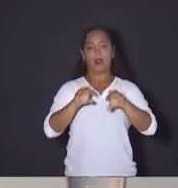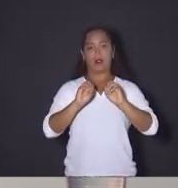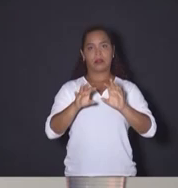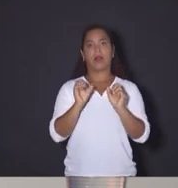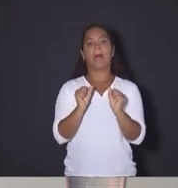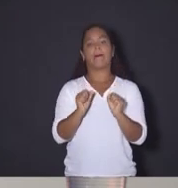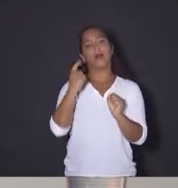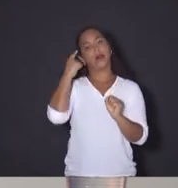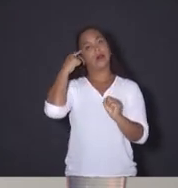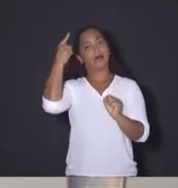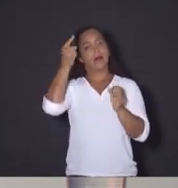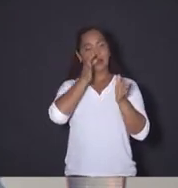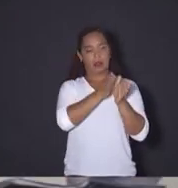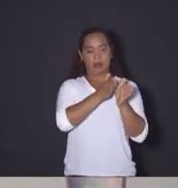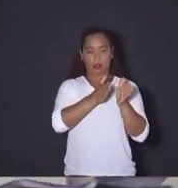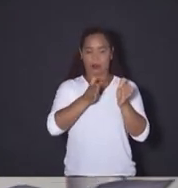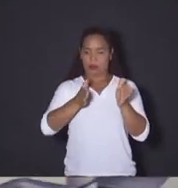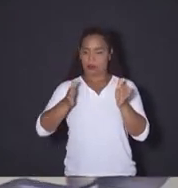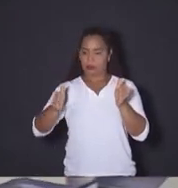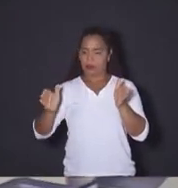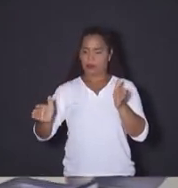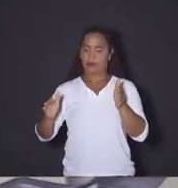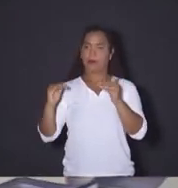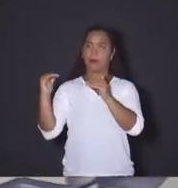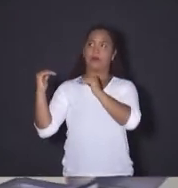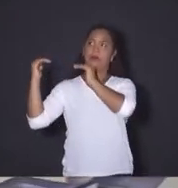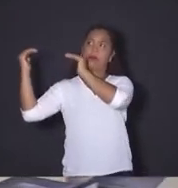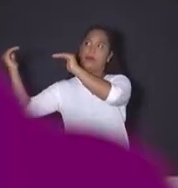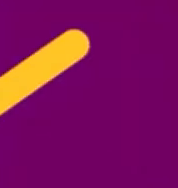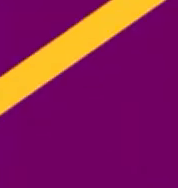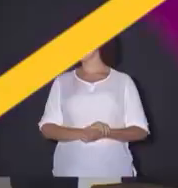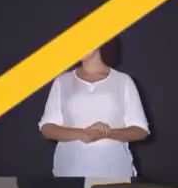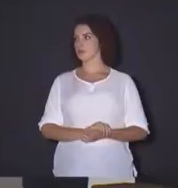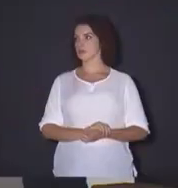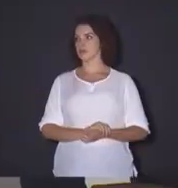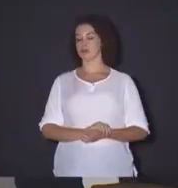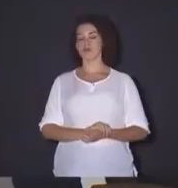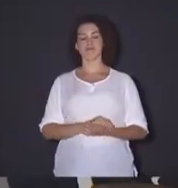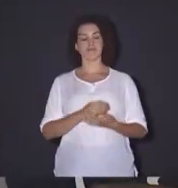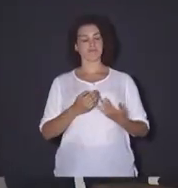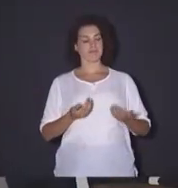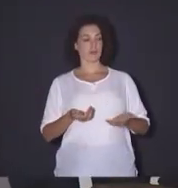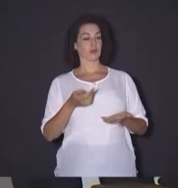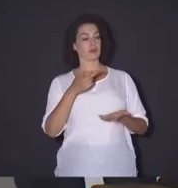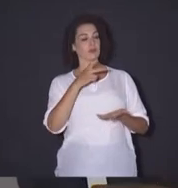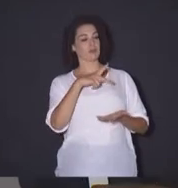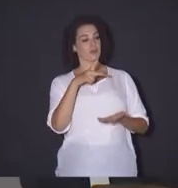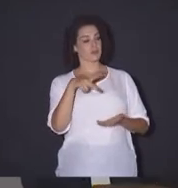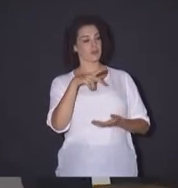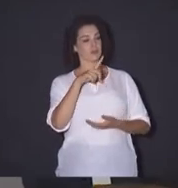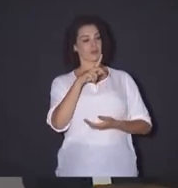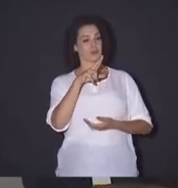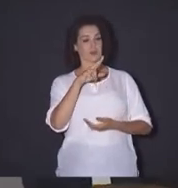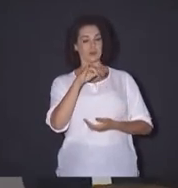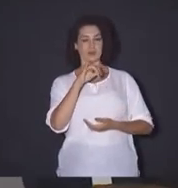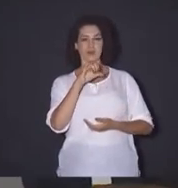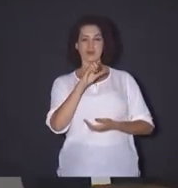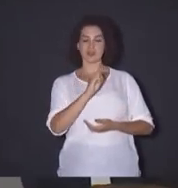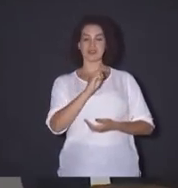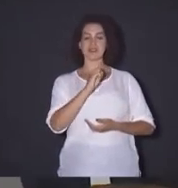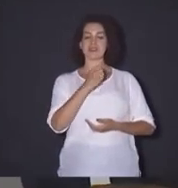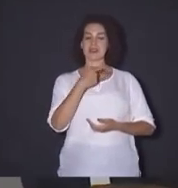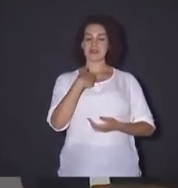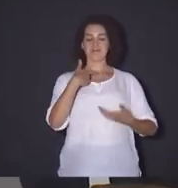formação continuada para além das instituições universitárias querido professor luiz dourado uma honra imensa ter lauro de